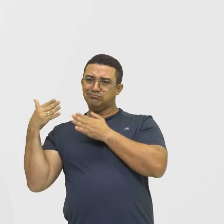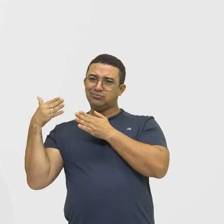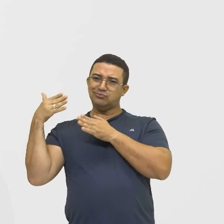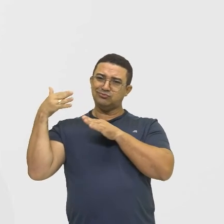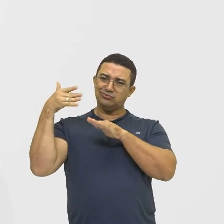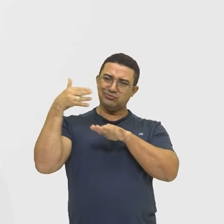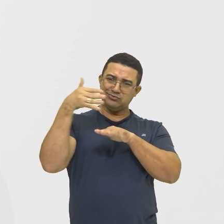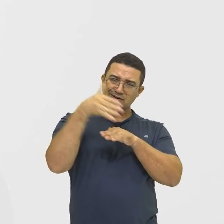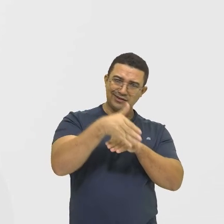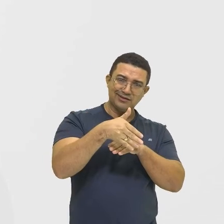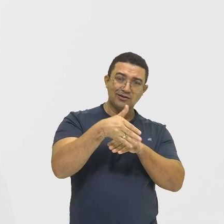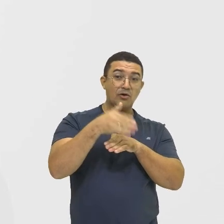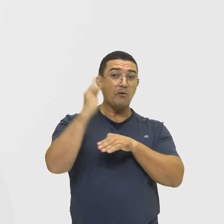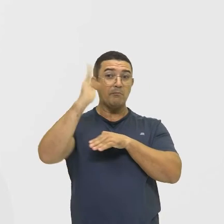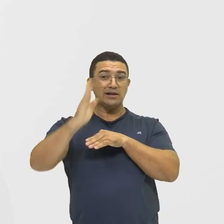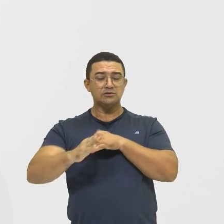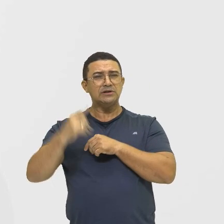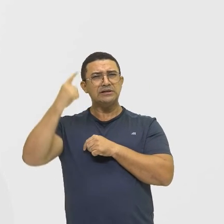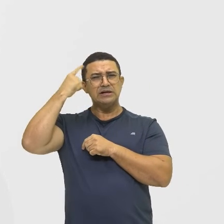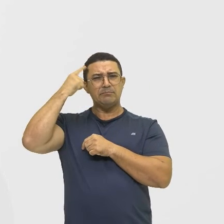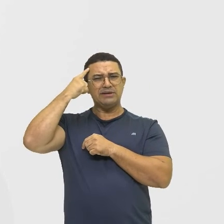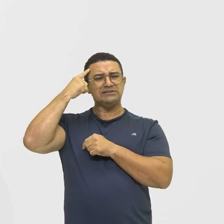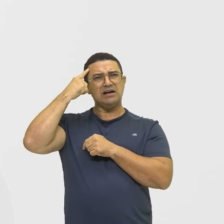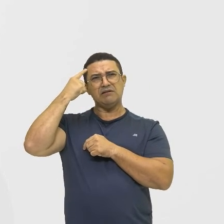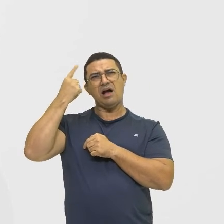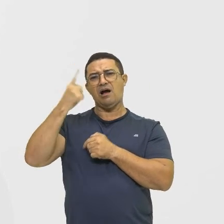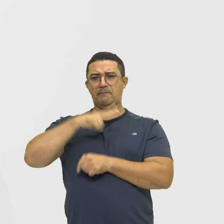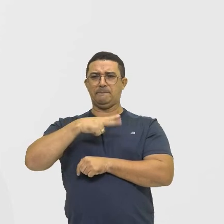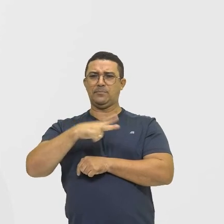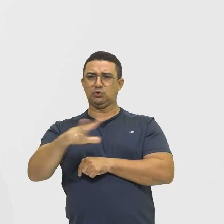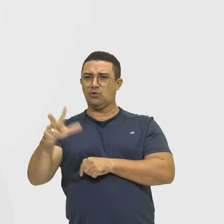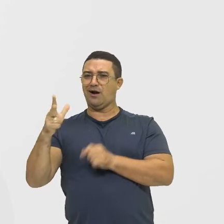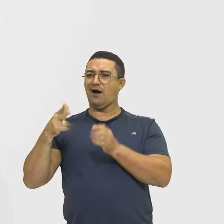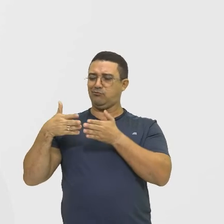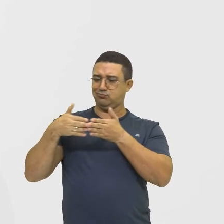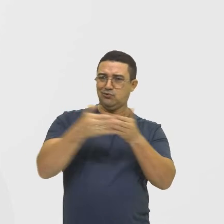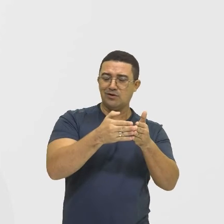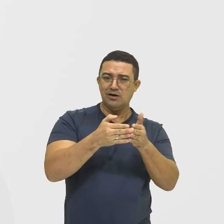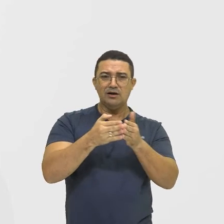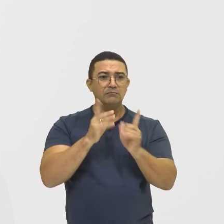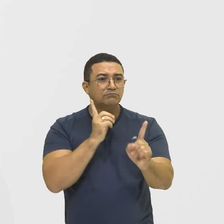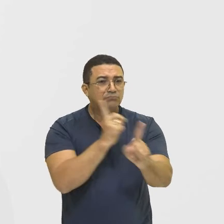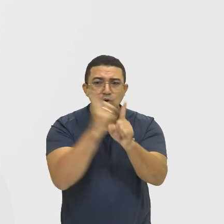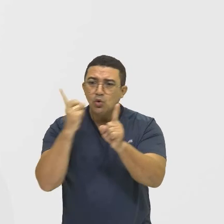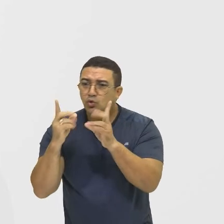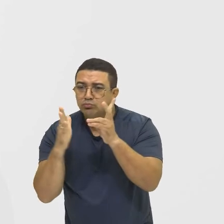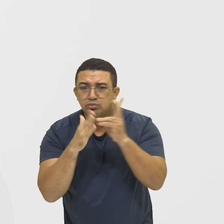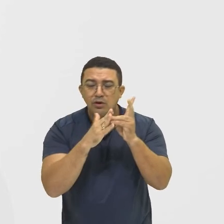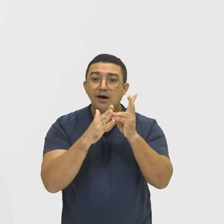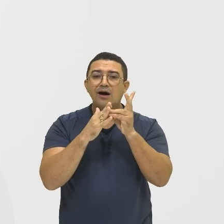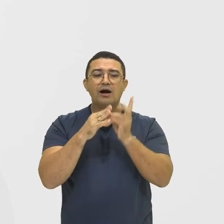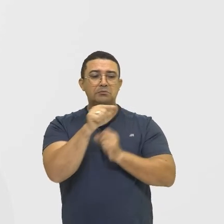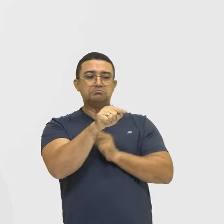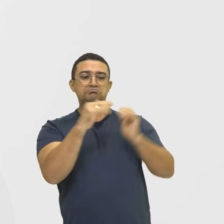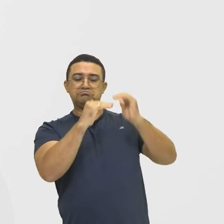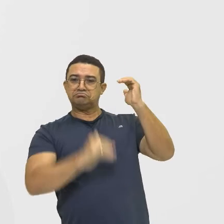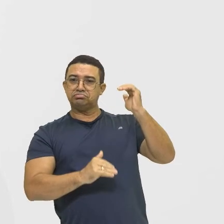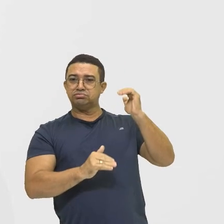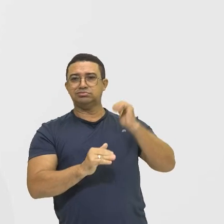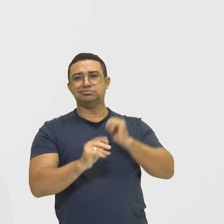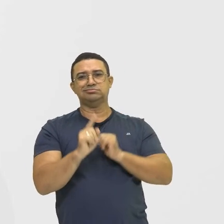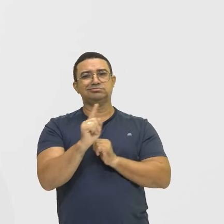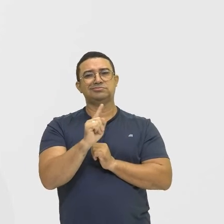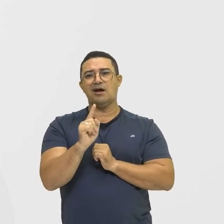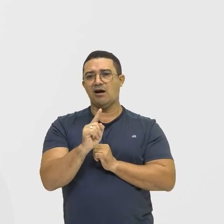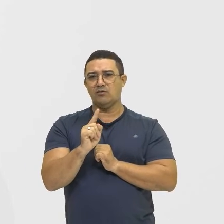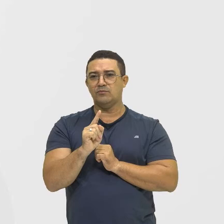os europeus chegaram aqui, acharam que eles eram superiores. Então, quando você diz que essa população é uma população primitiva, você